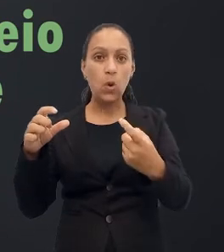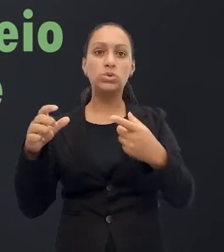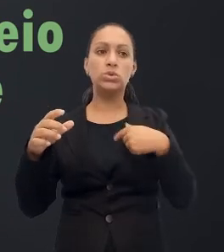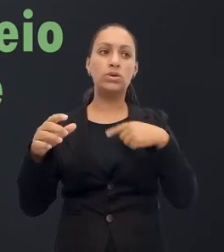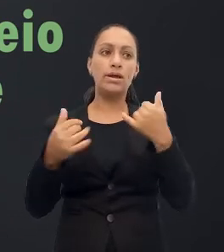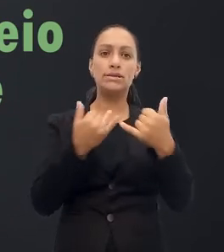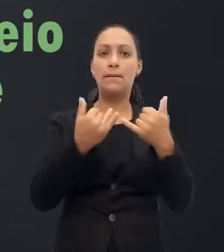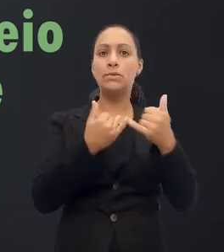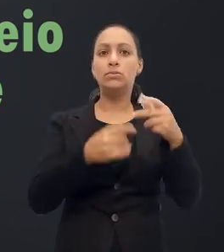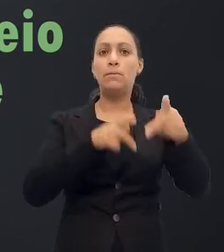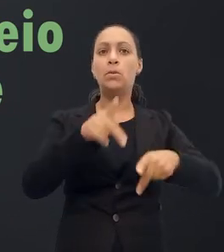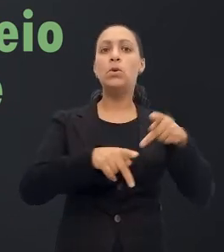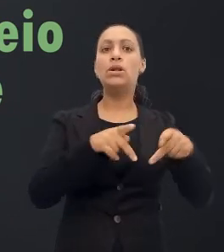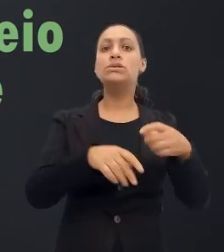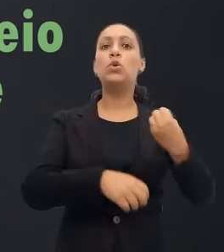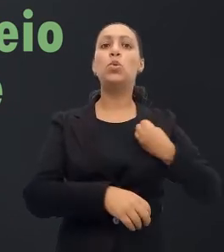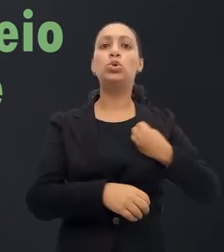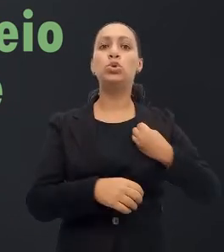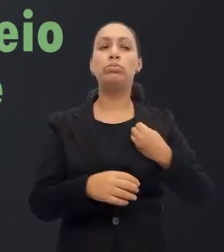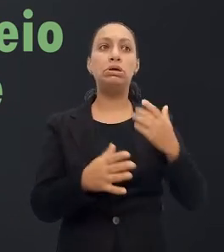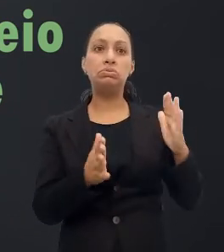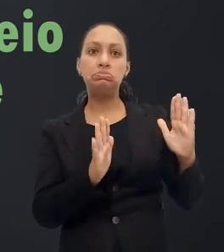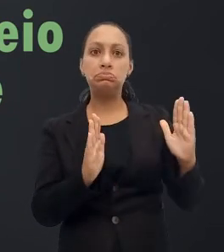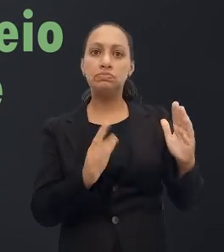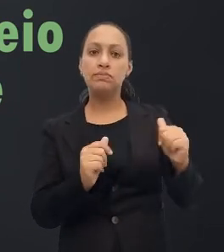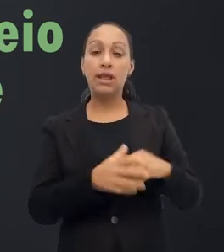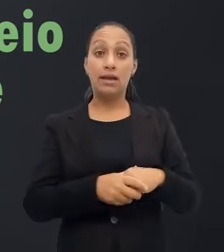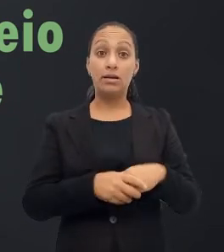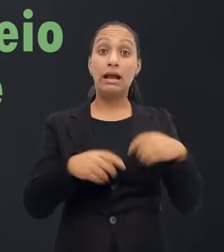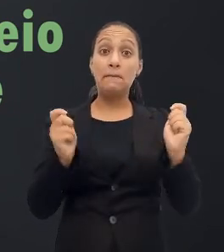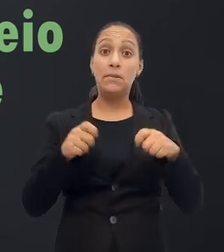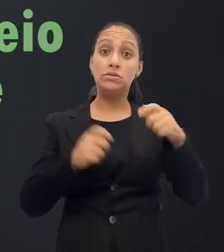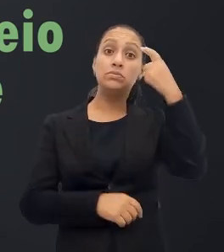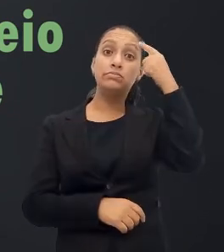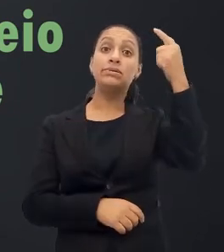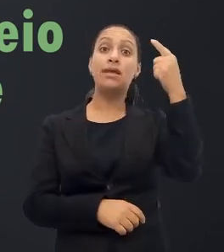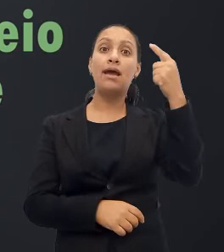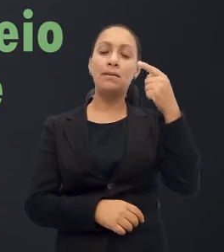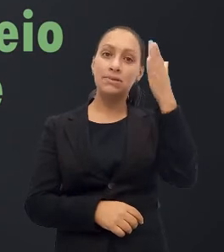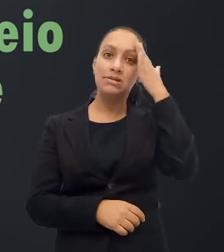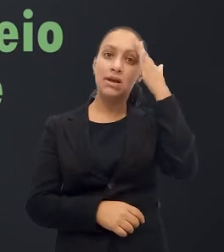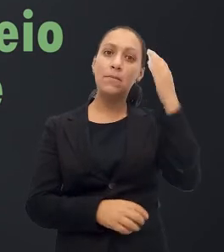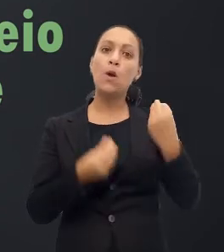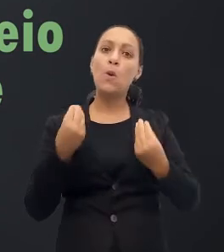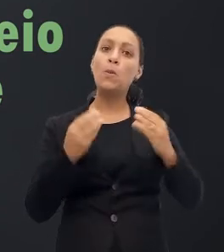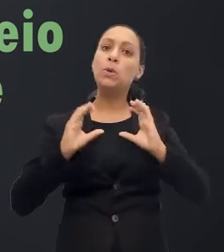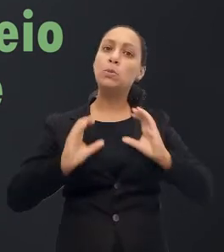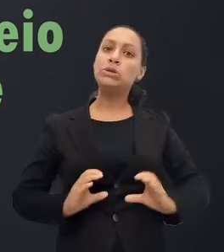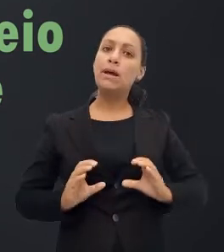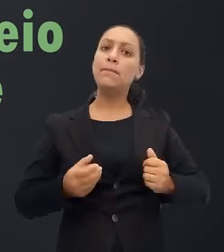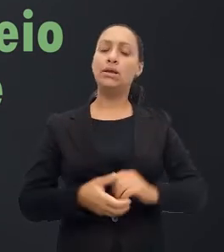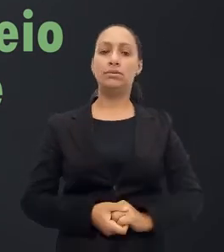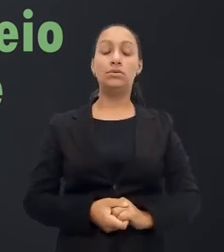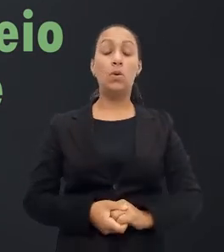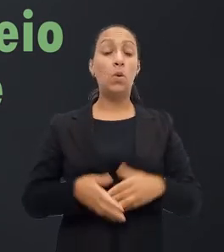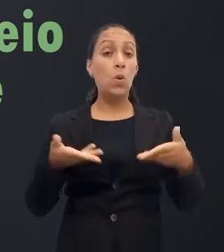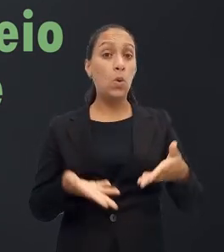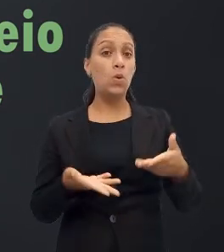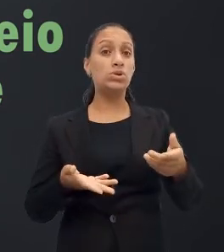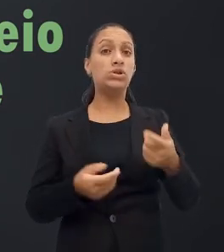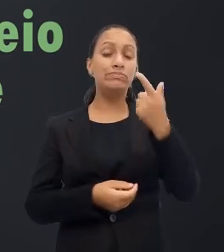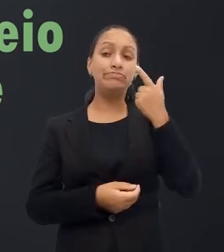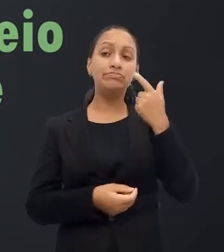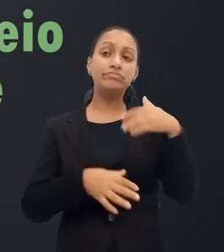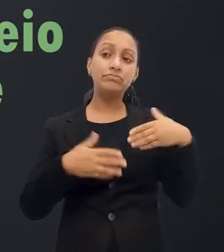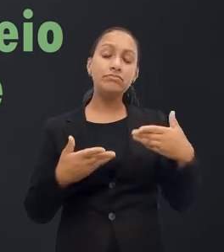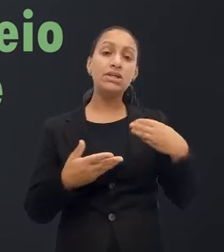X, por exemplo, né? E a gente consegue ter uma ideia desse comportamento. Essa é uma ferramenta que hoje nós estamos vivenciando o período